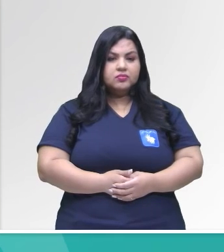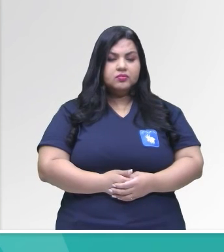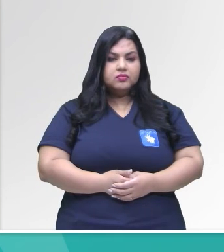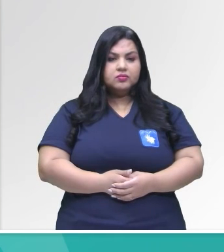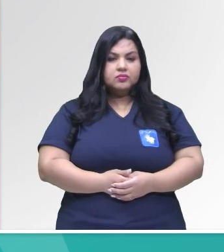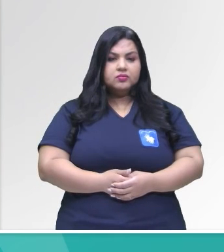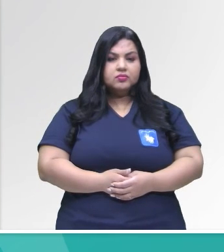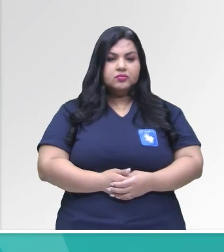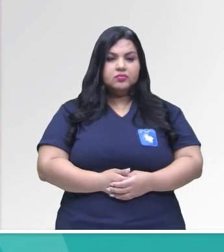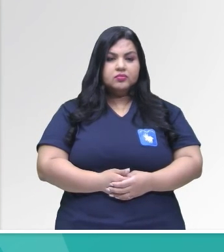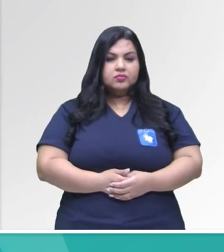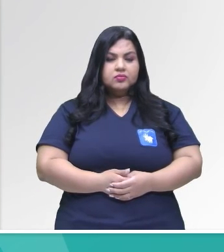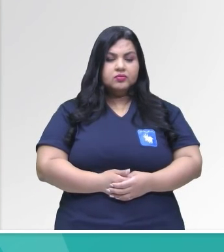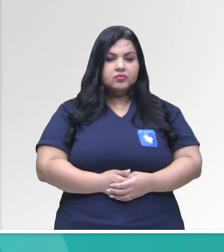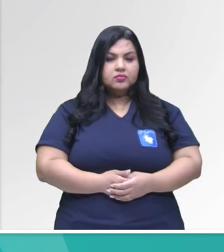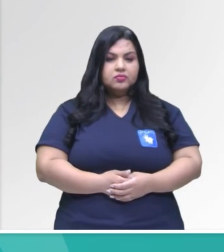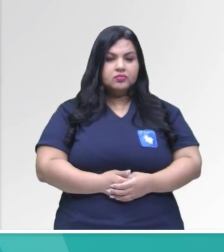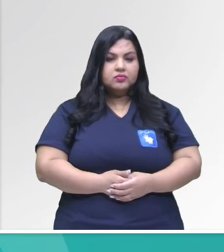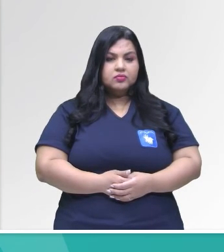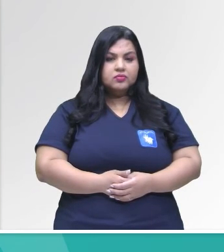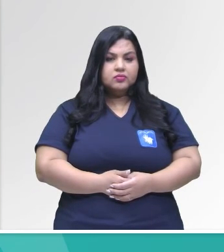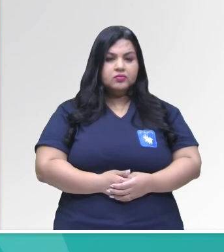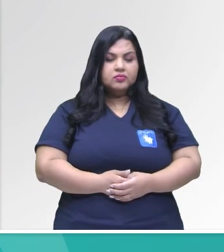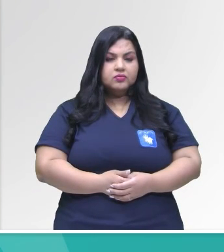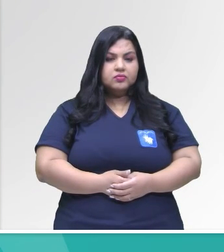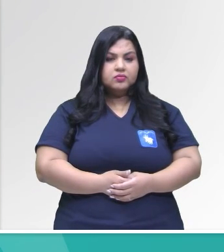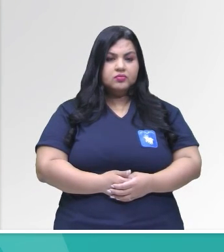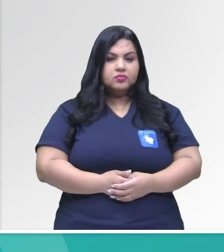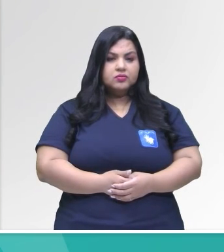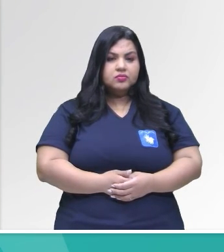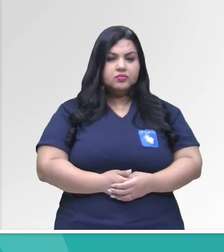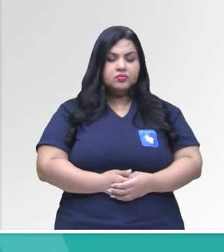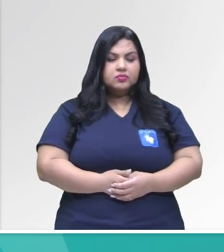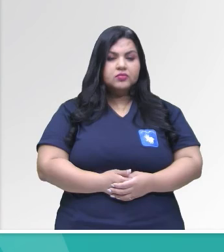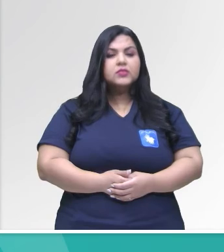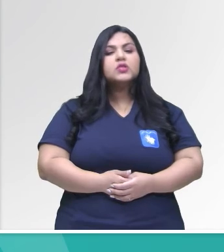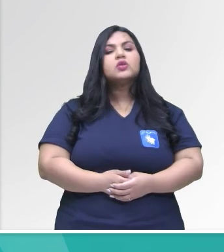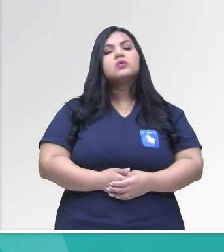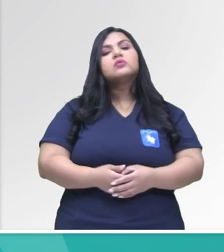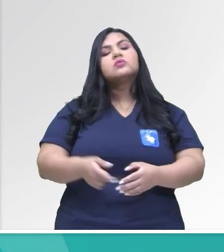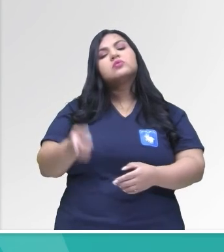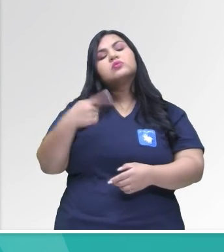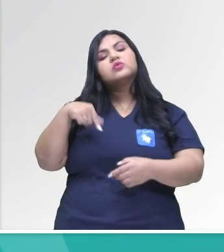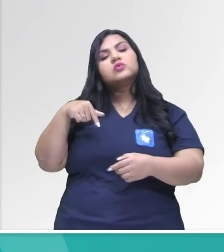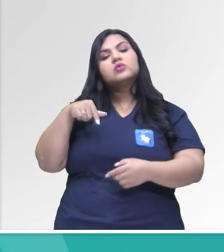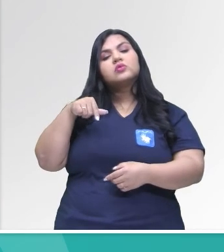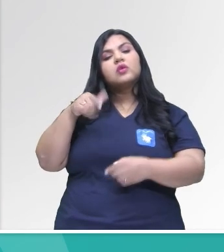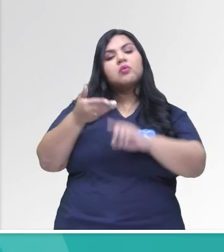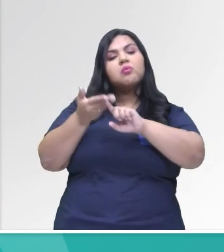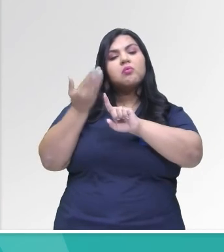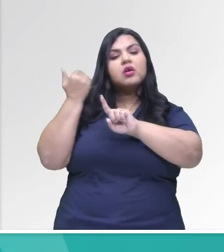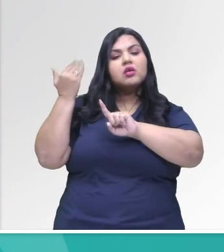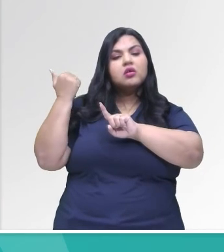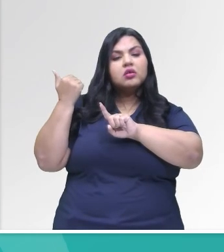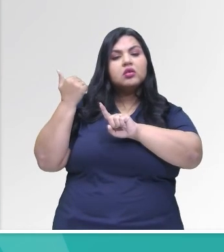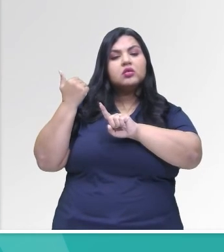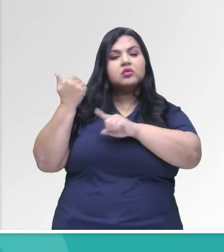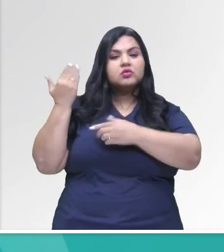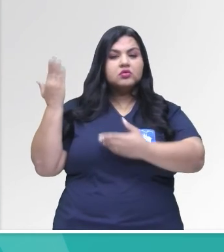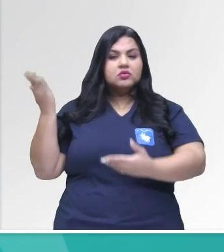Catch é esse verbo. Aqui, o particípio dele e o passado é